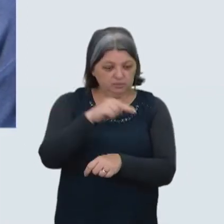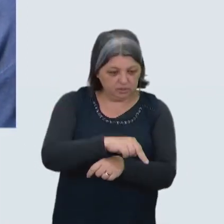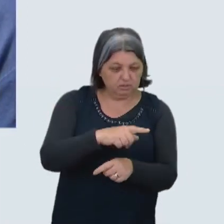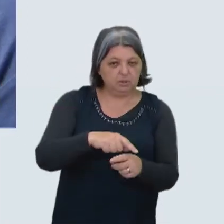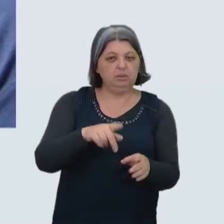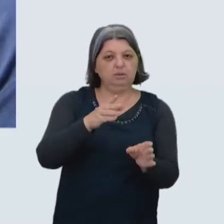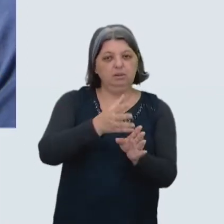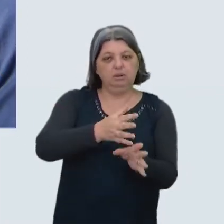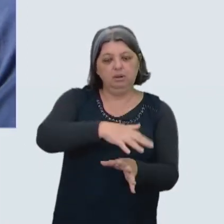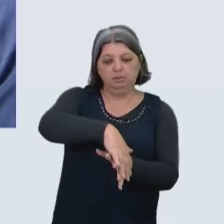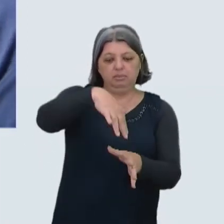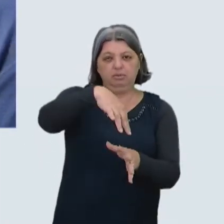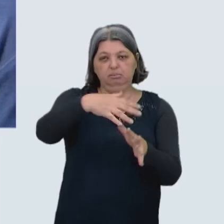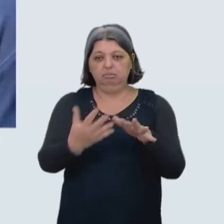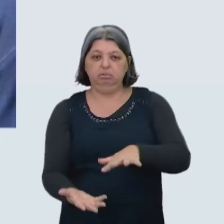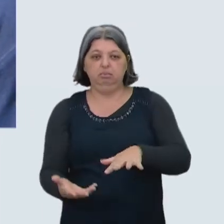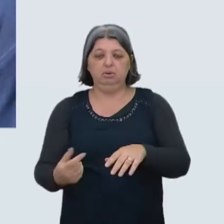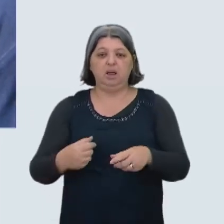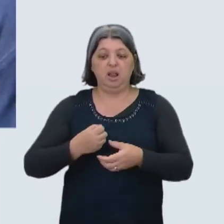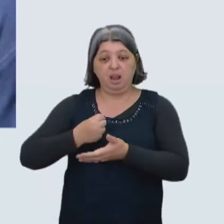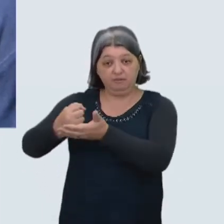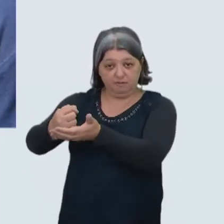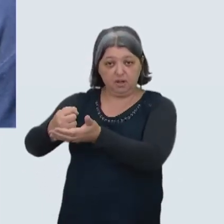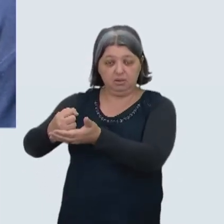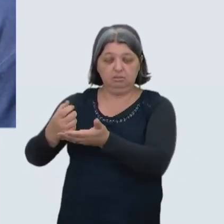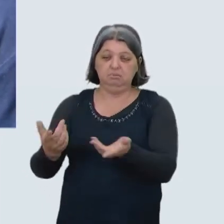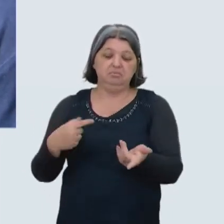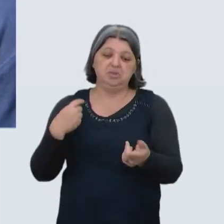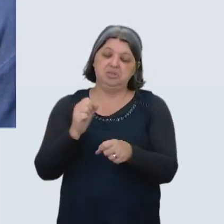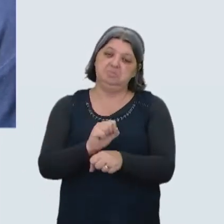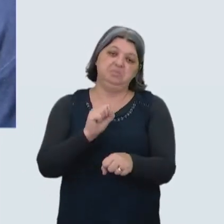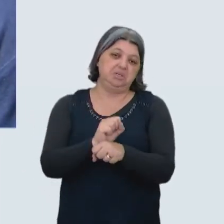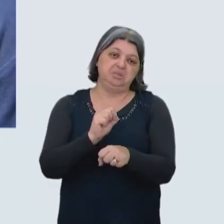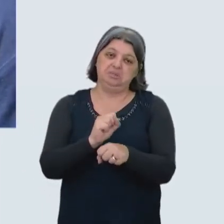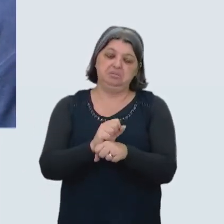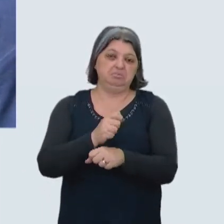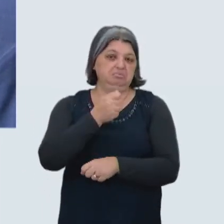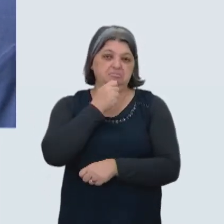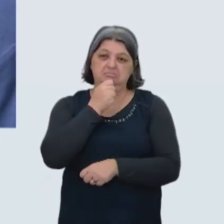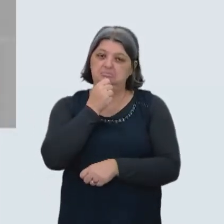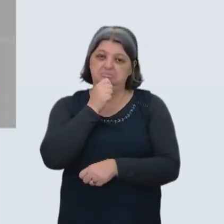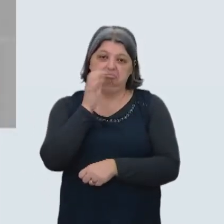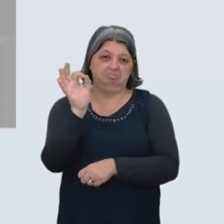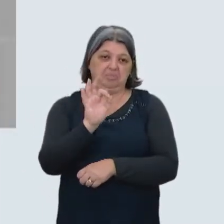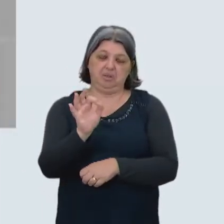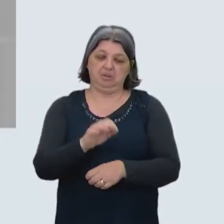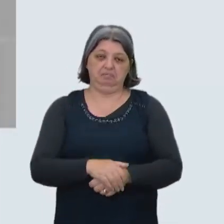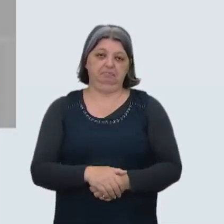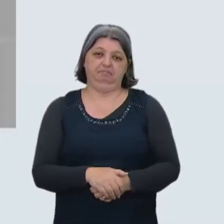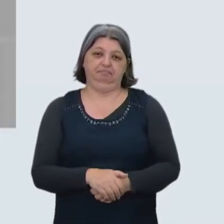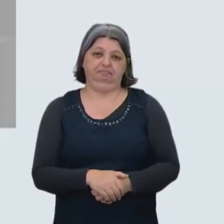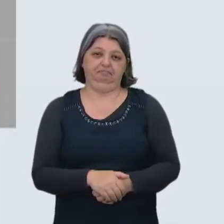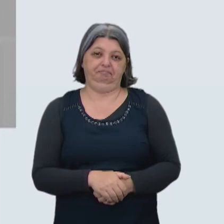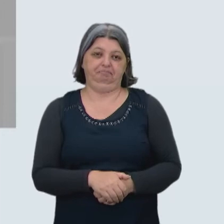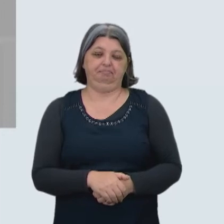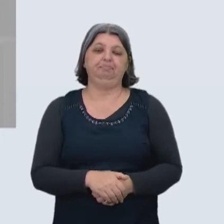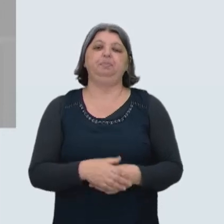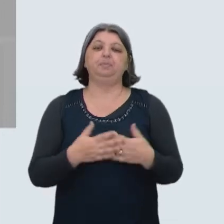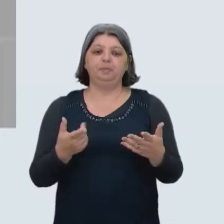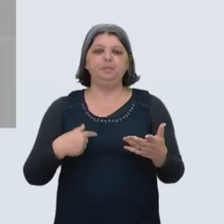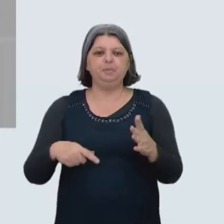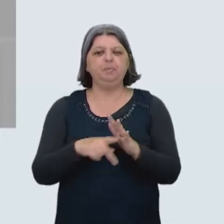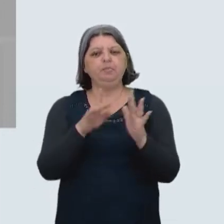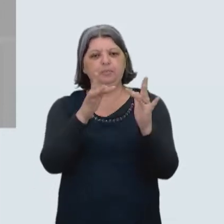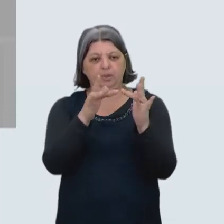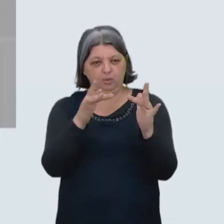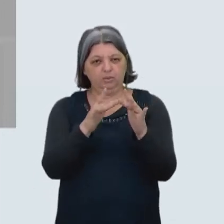eles vieram levar o ferro e a gente está aguardando aí. Entendeu? Mas até agora nenhuma resposta conclusiva não. Nós entramos em contato com a Conlurb, que